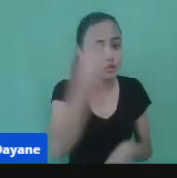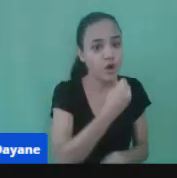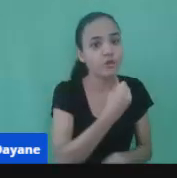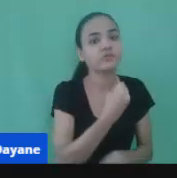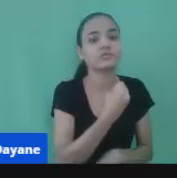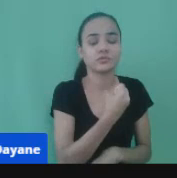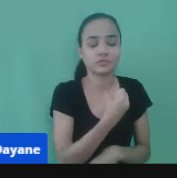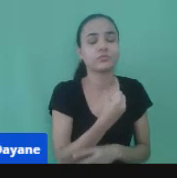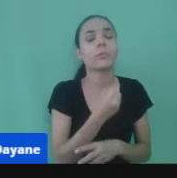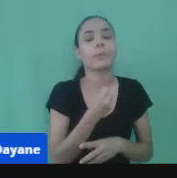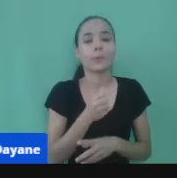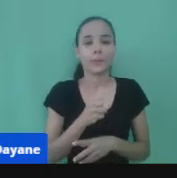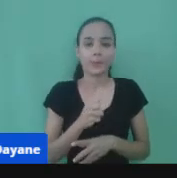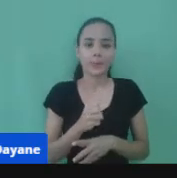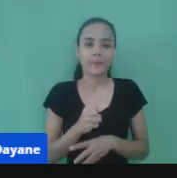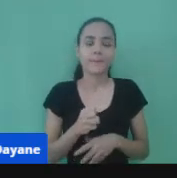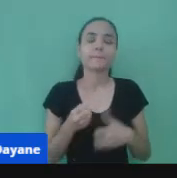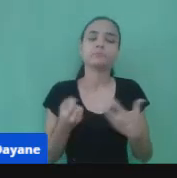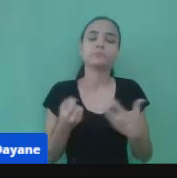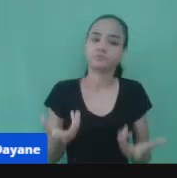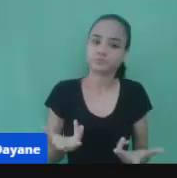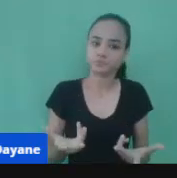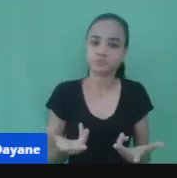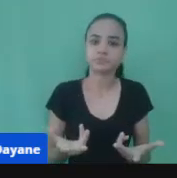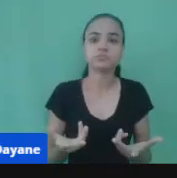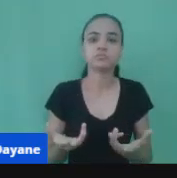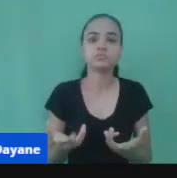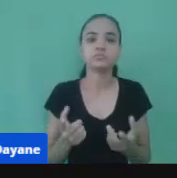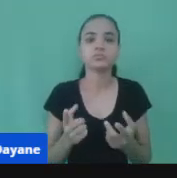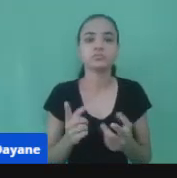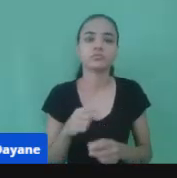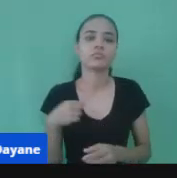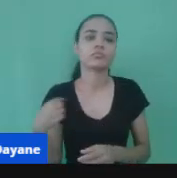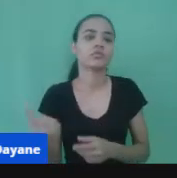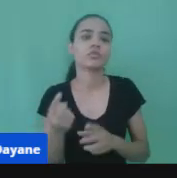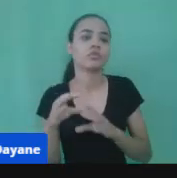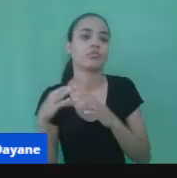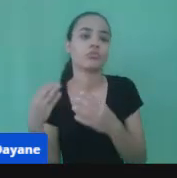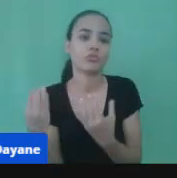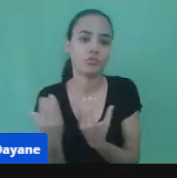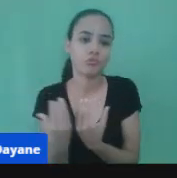né? A gente não vai falar isso de todos os